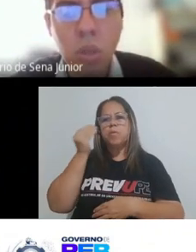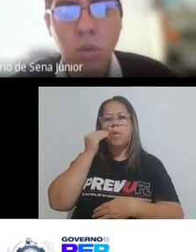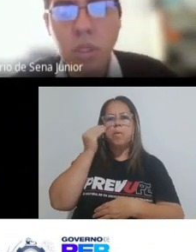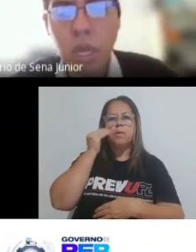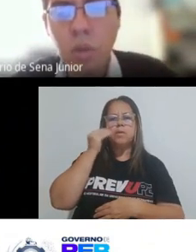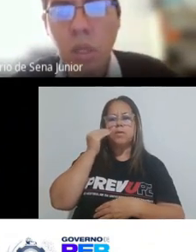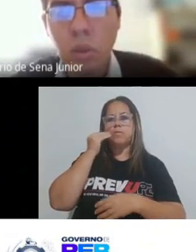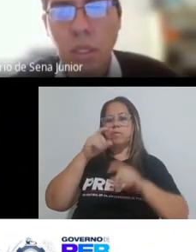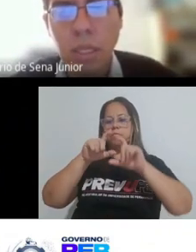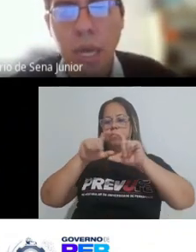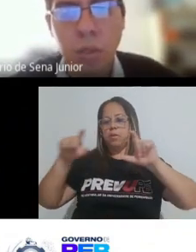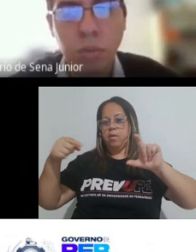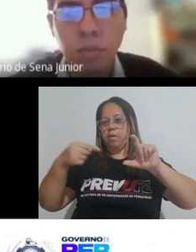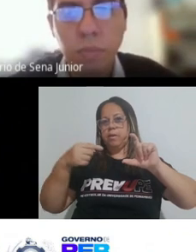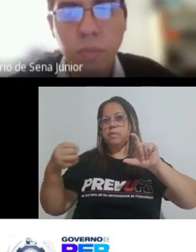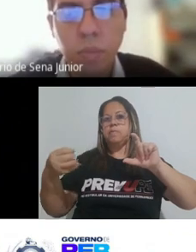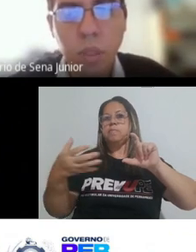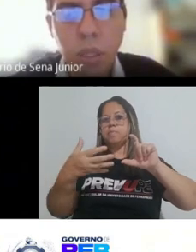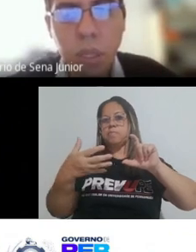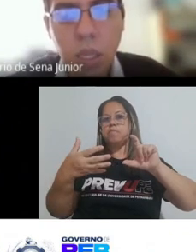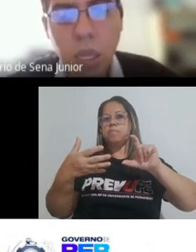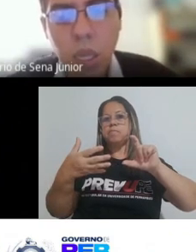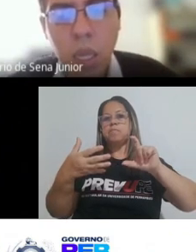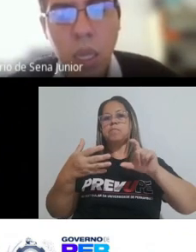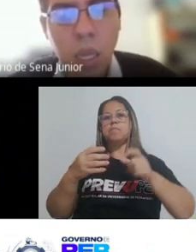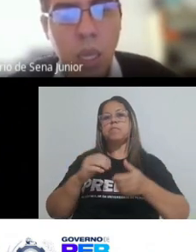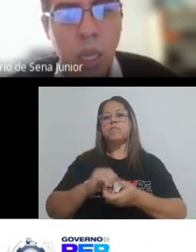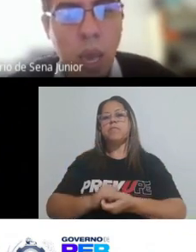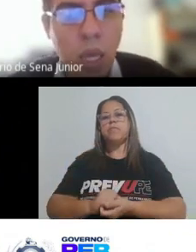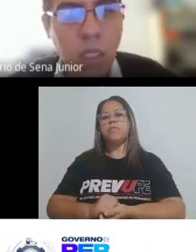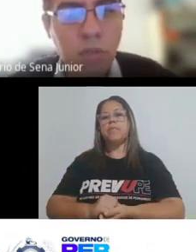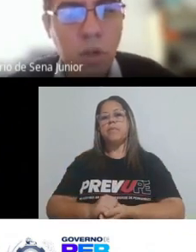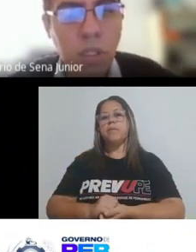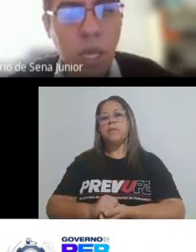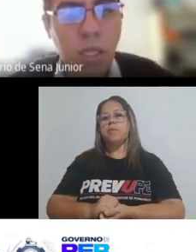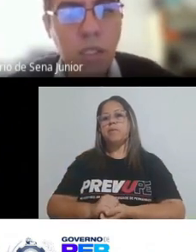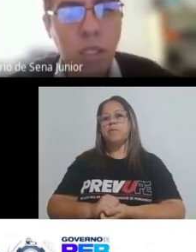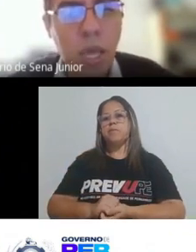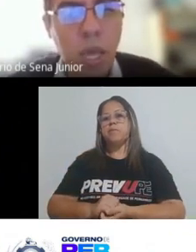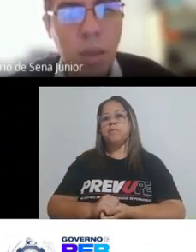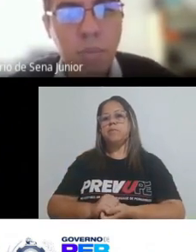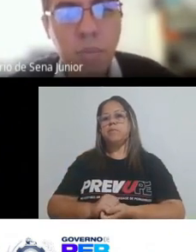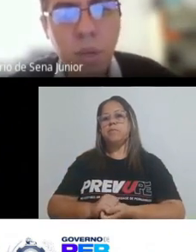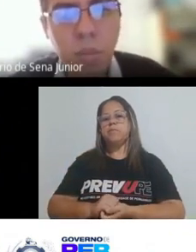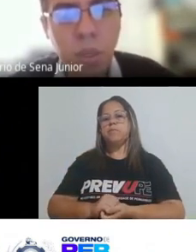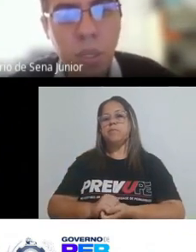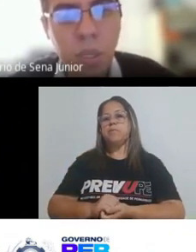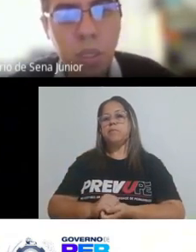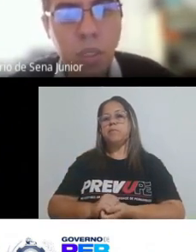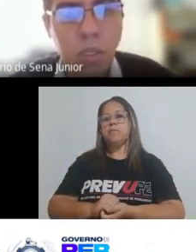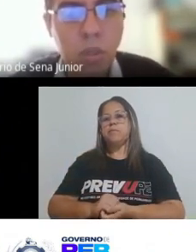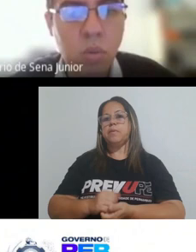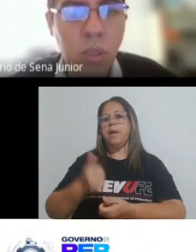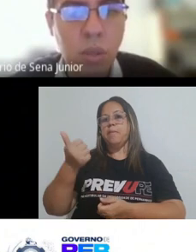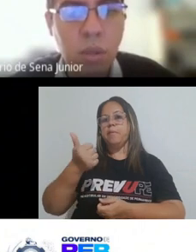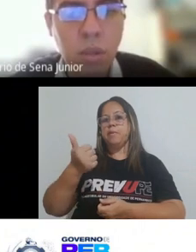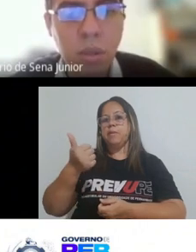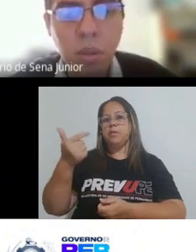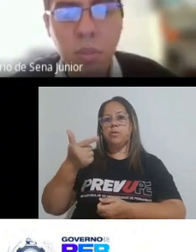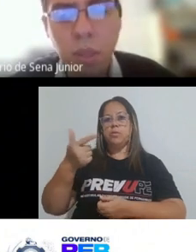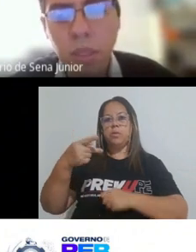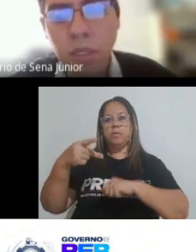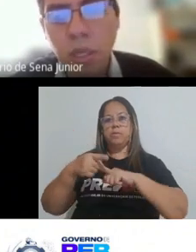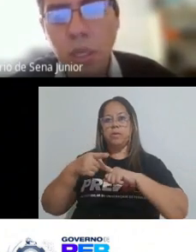o enunciado atualizado, as velocidades da primeira e segunda